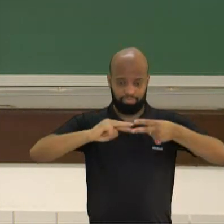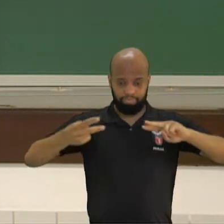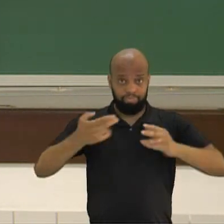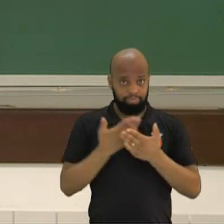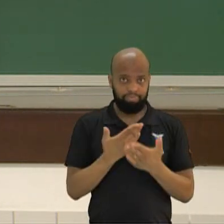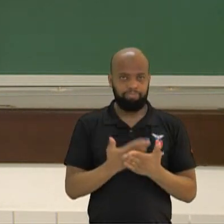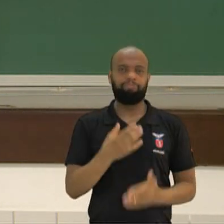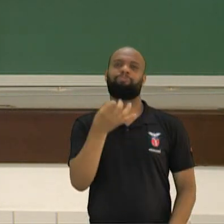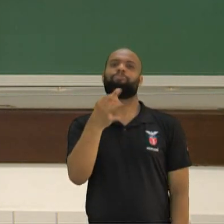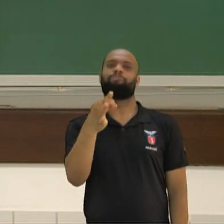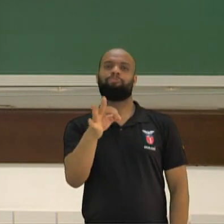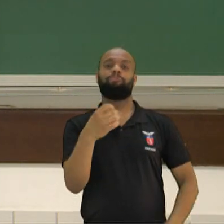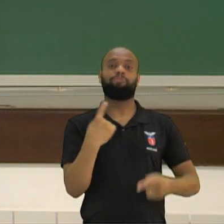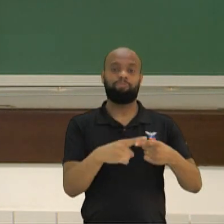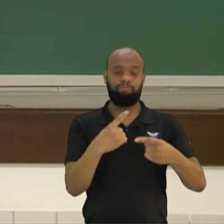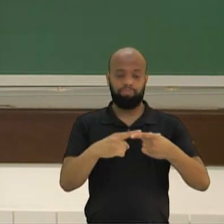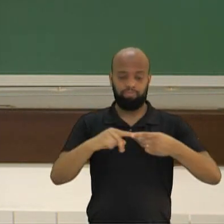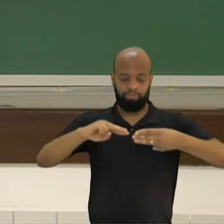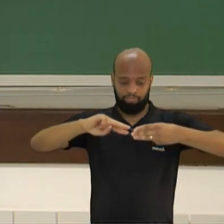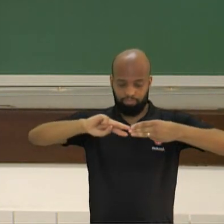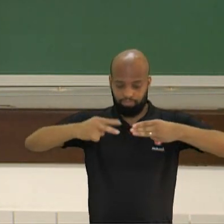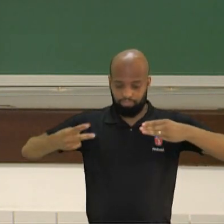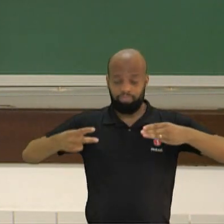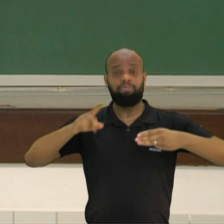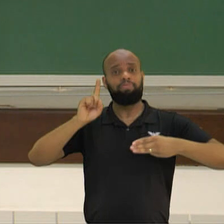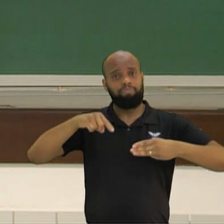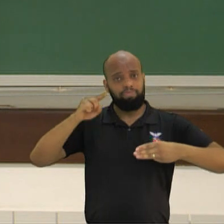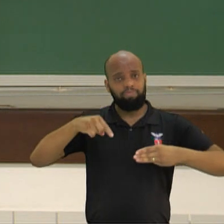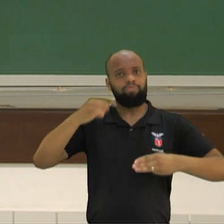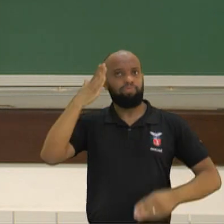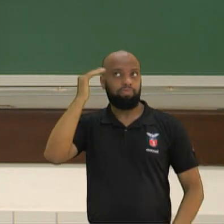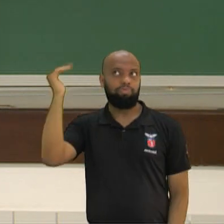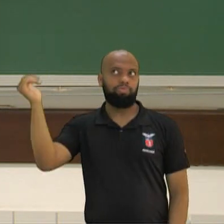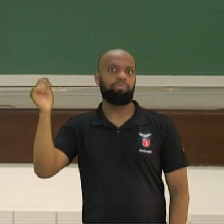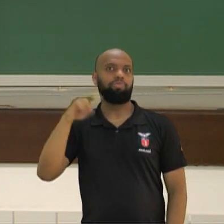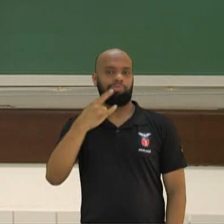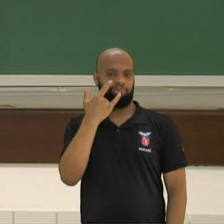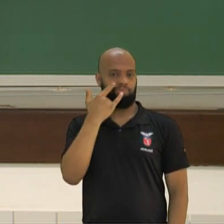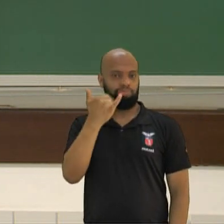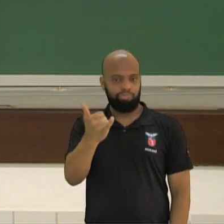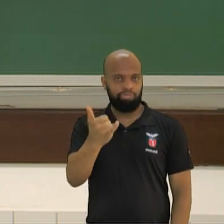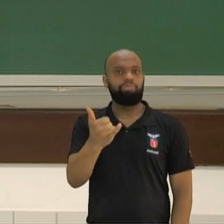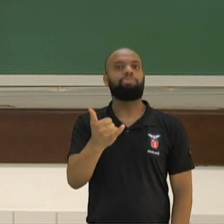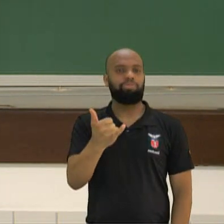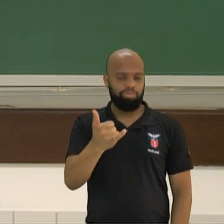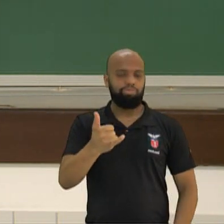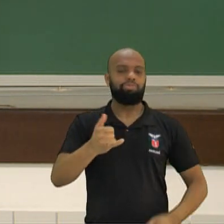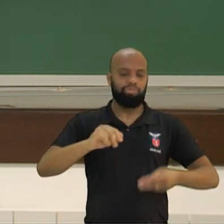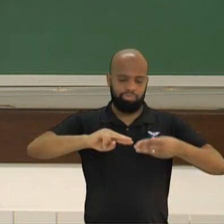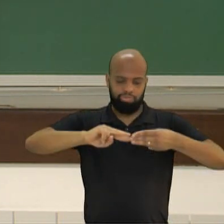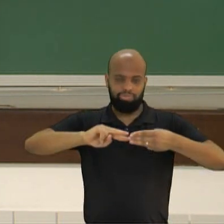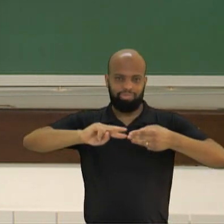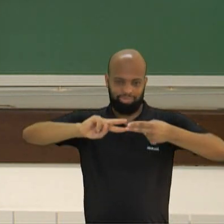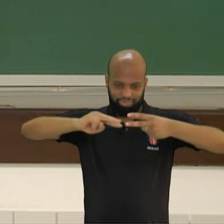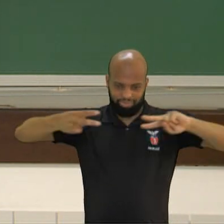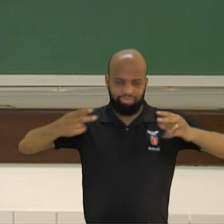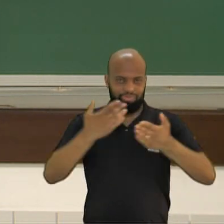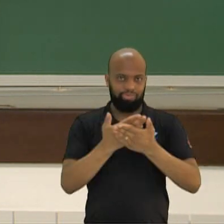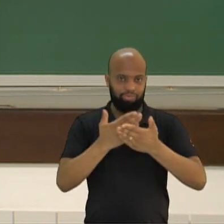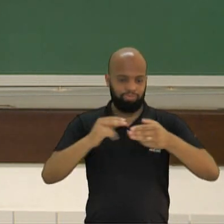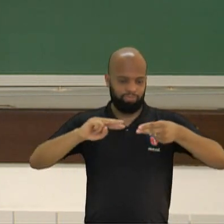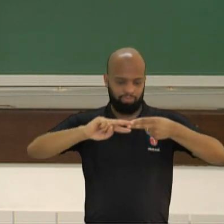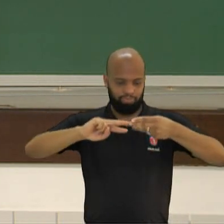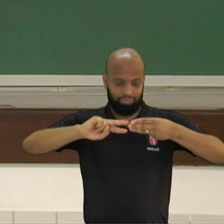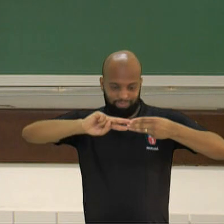mesmo. Mendel, Gregor Mendel, é considerado hoje, na atualidade, o pai da genética.